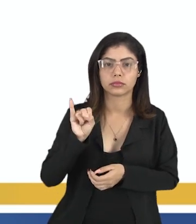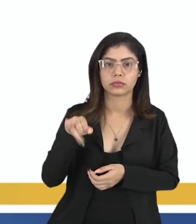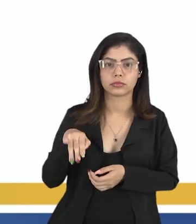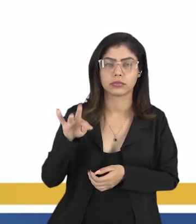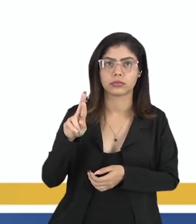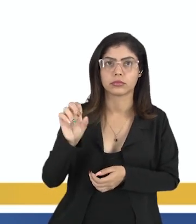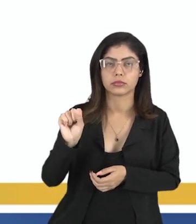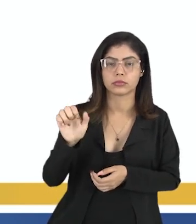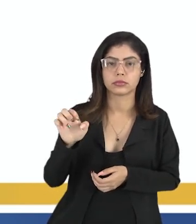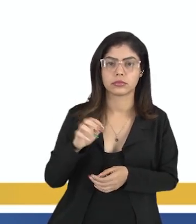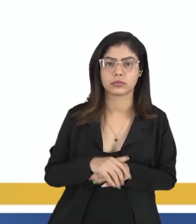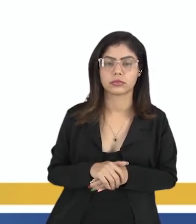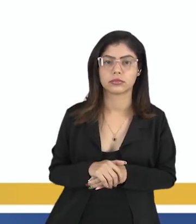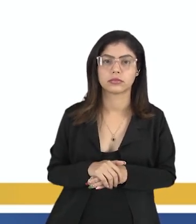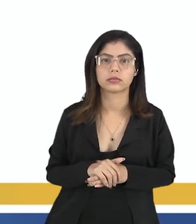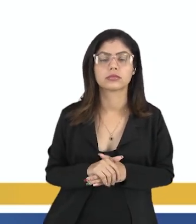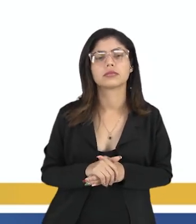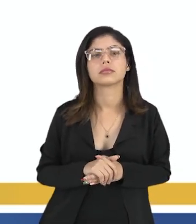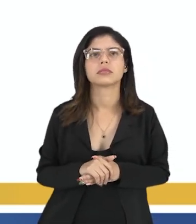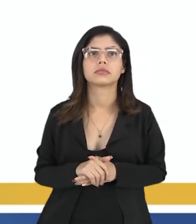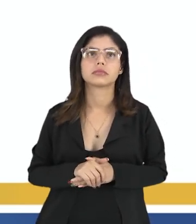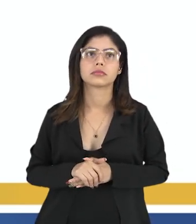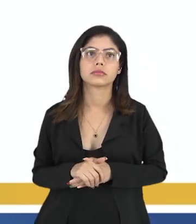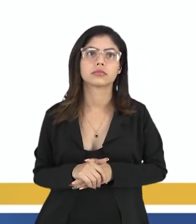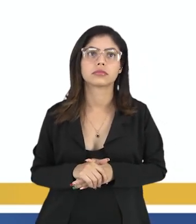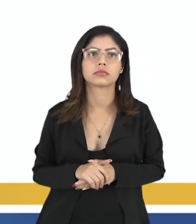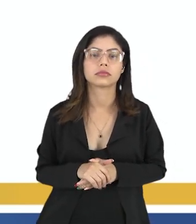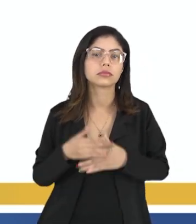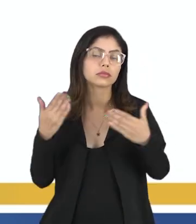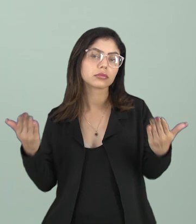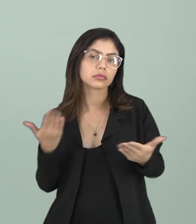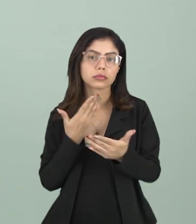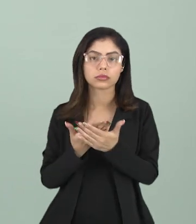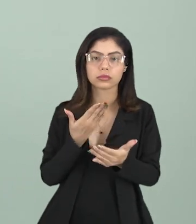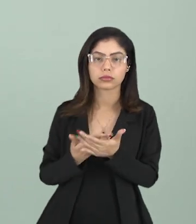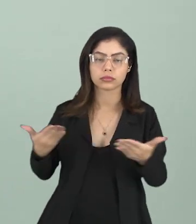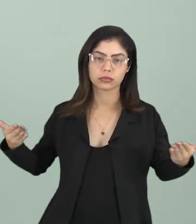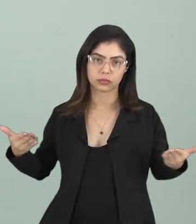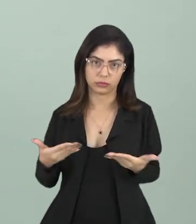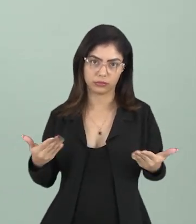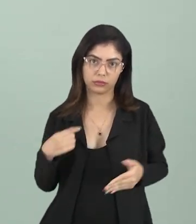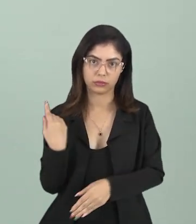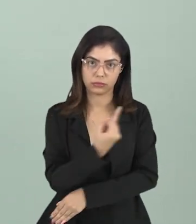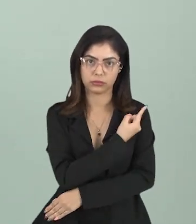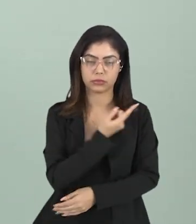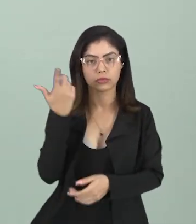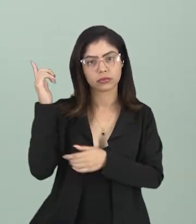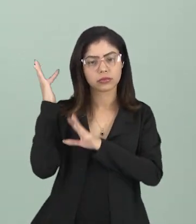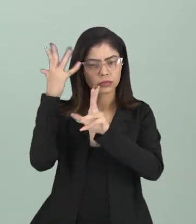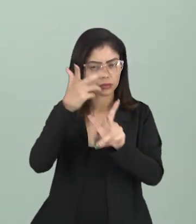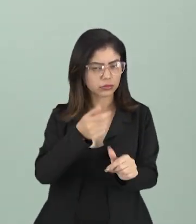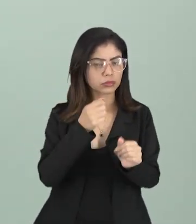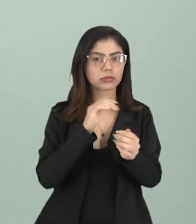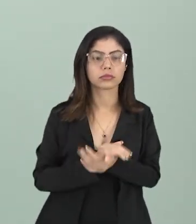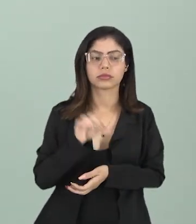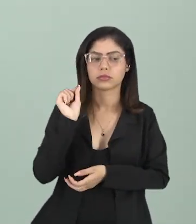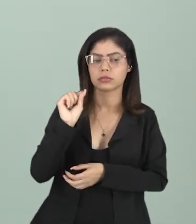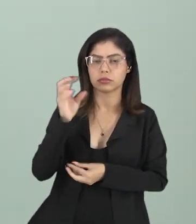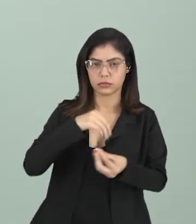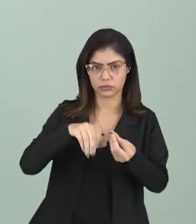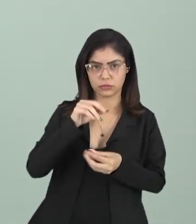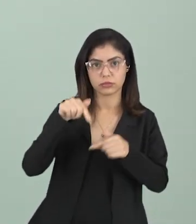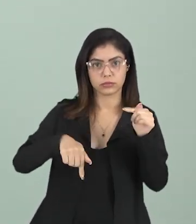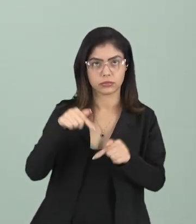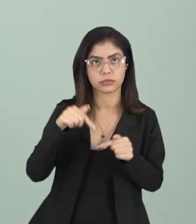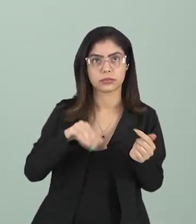aqui um tipo de reação de síntese. Pessoal, então na aula de hoje a gente relembrou o que é uma